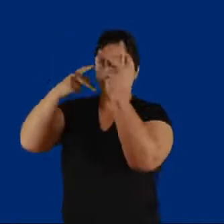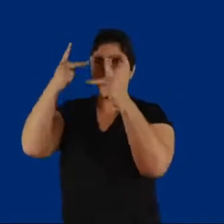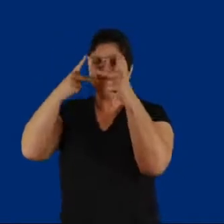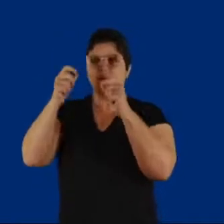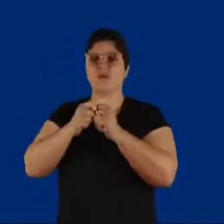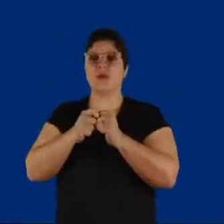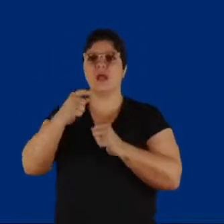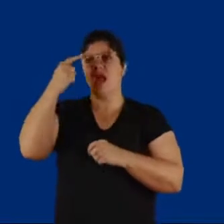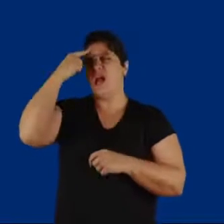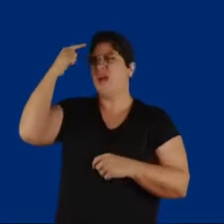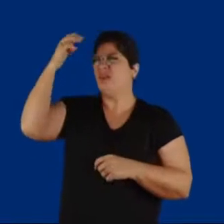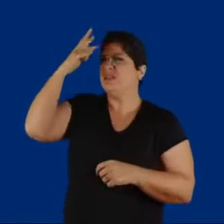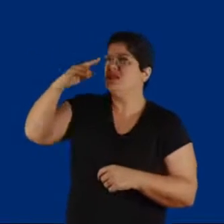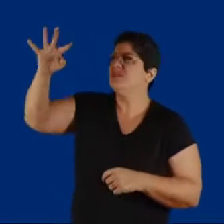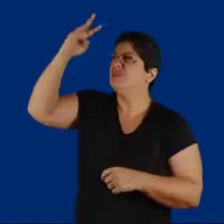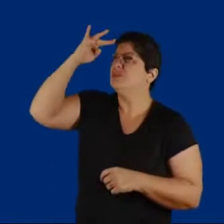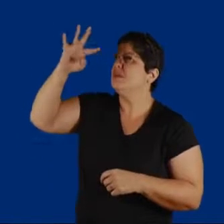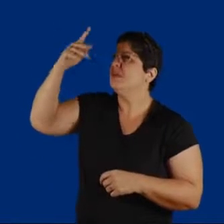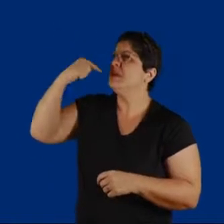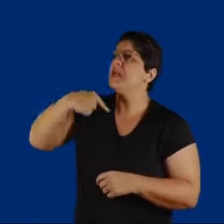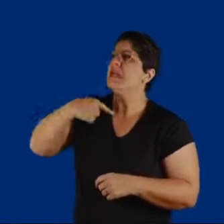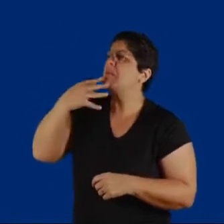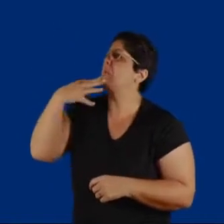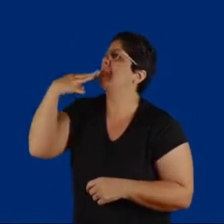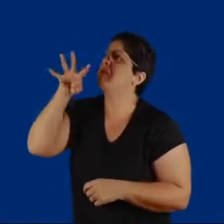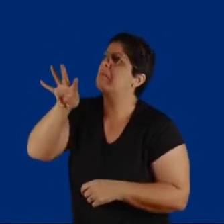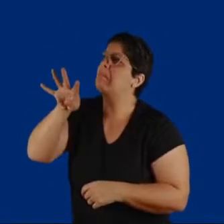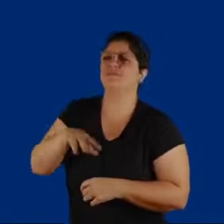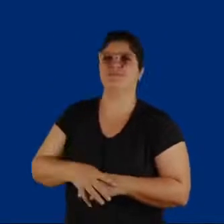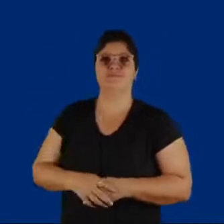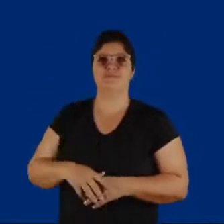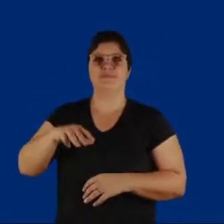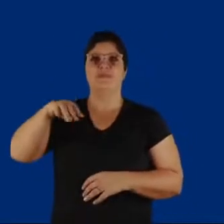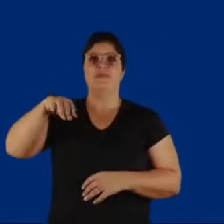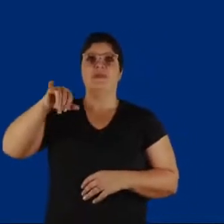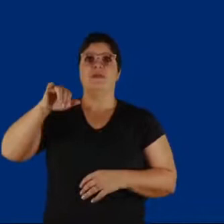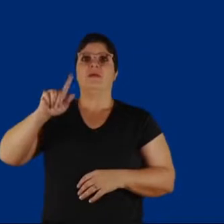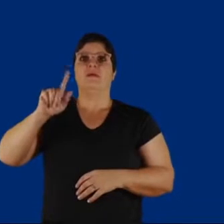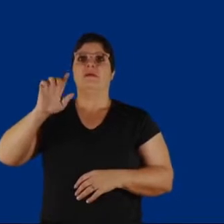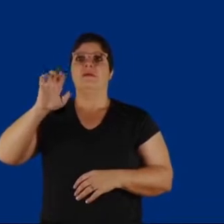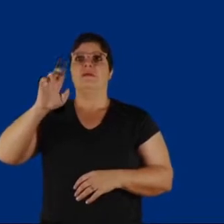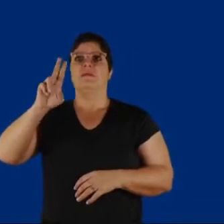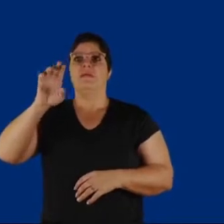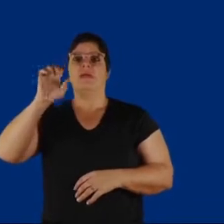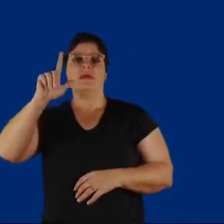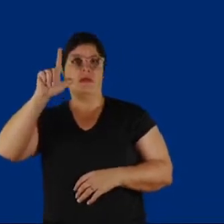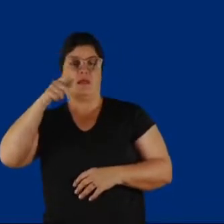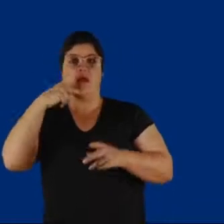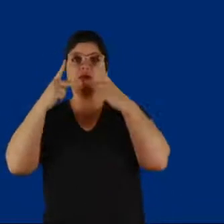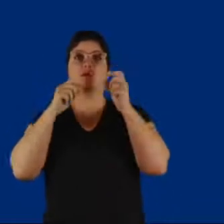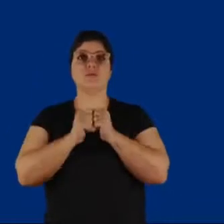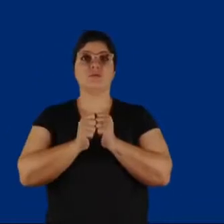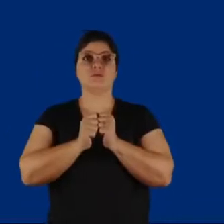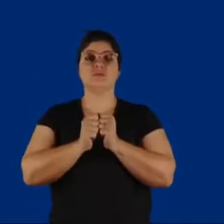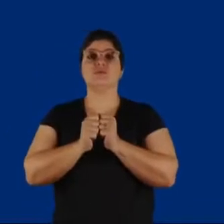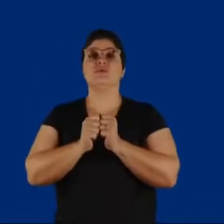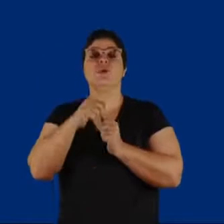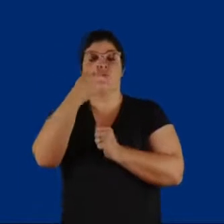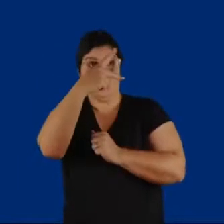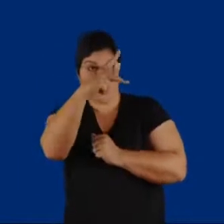que eu não sei, eu não conheço. O Miguel de Unamuno disse, do seu trabalho você será um